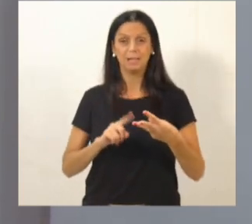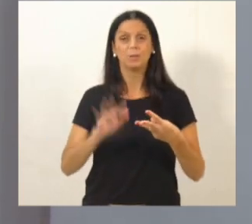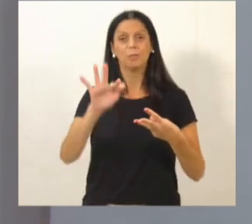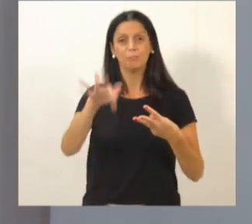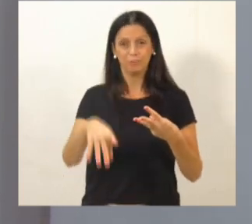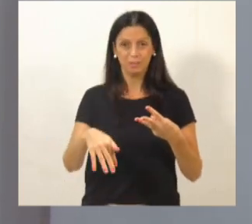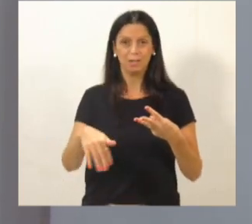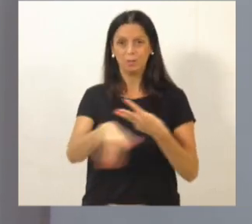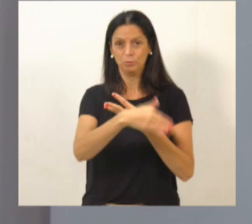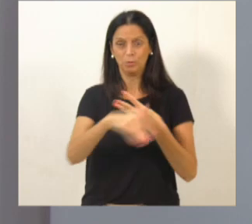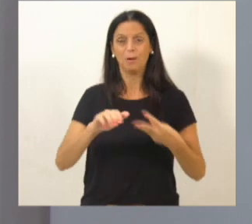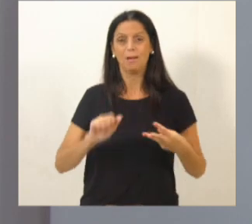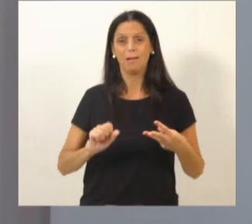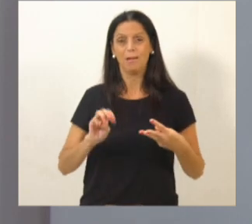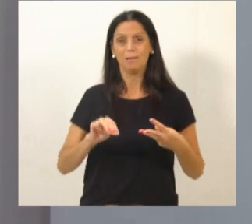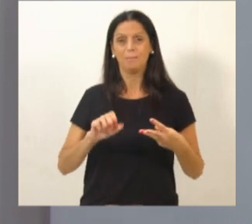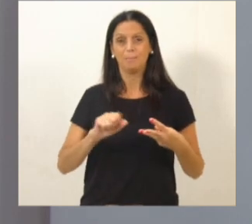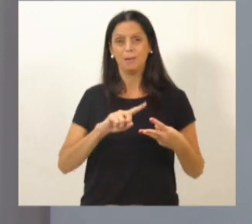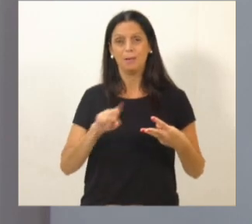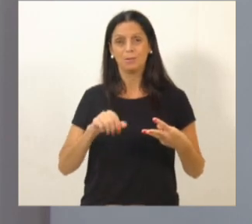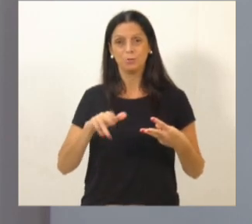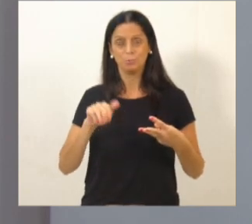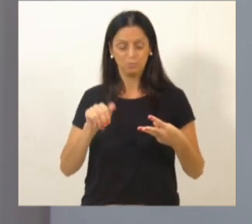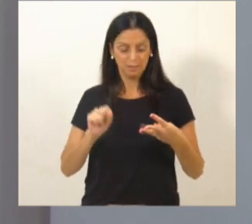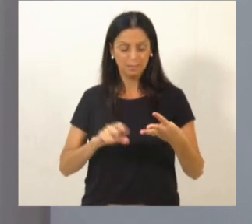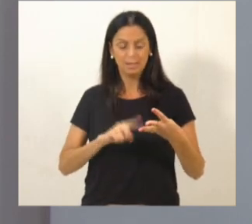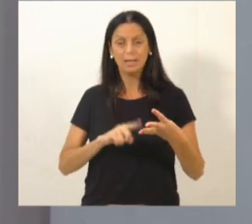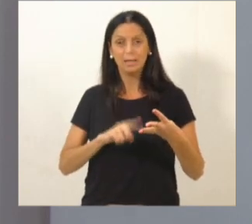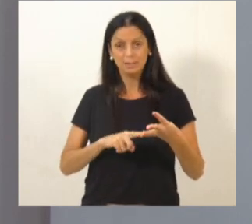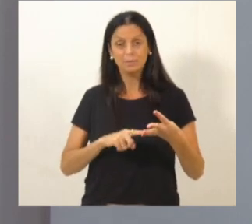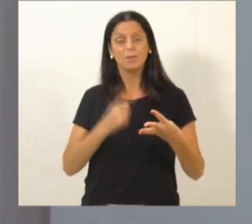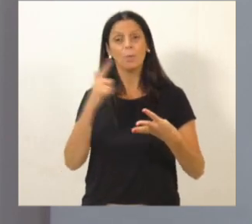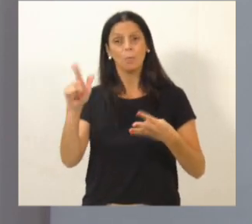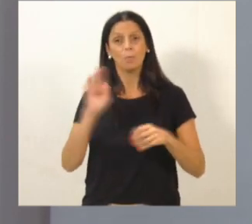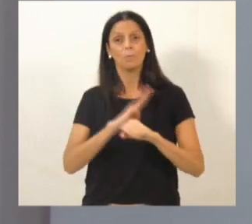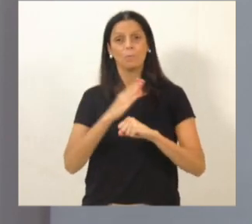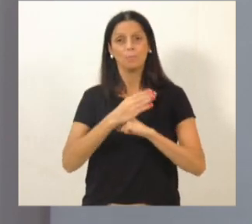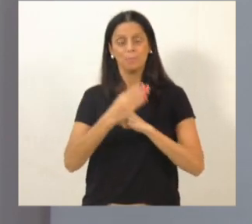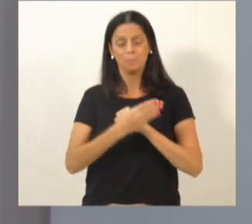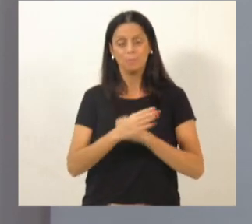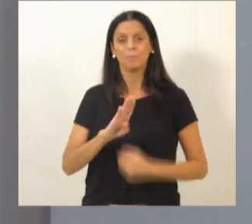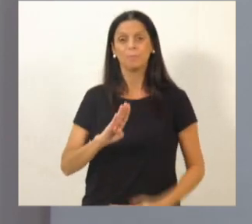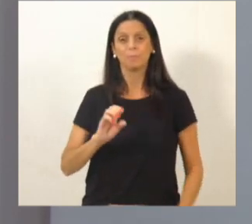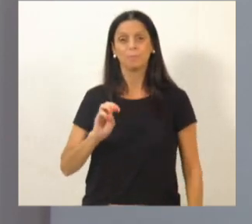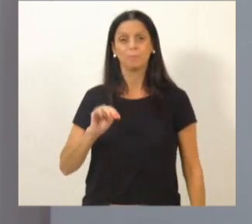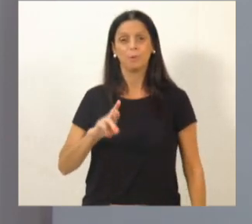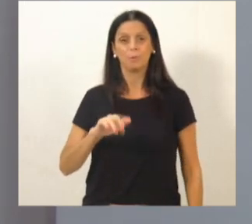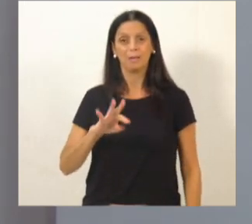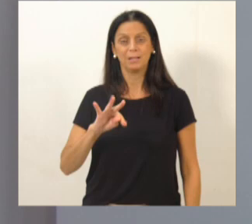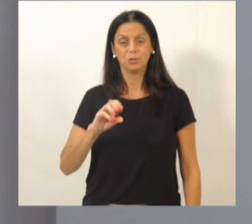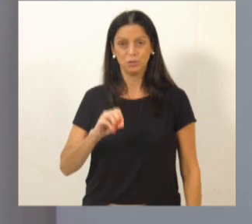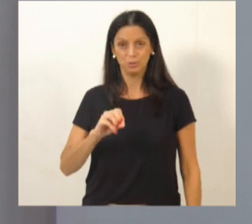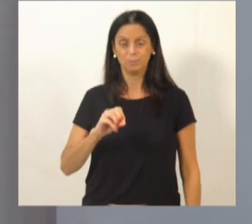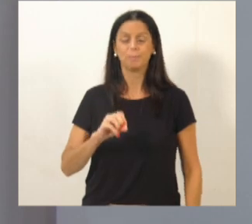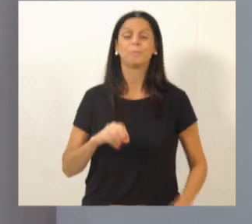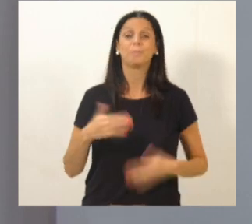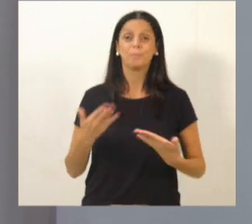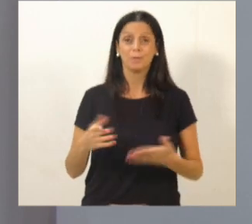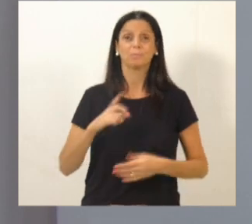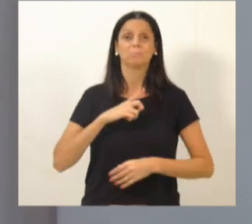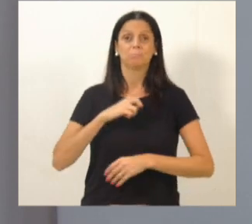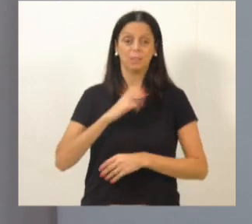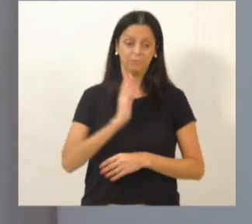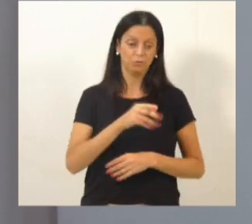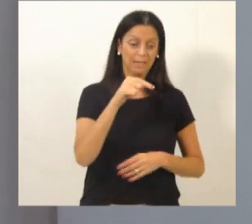Amazonas, e um pedaço do Bom Retiro. A gente começou agora pelos trechos de Itopava Norte, começamos no final